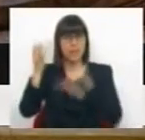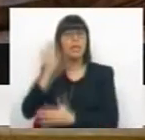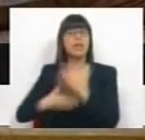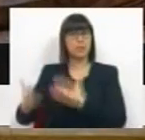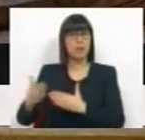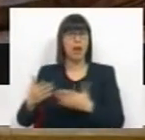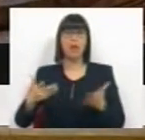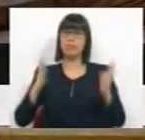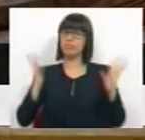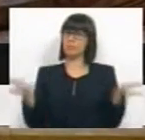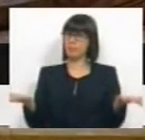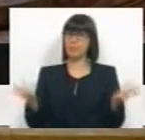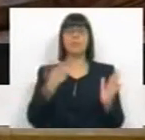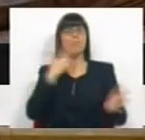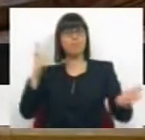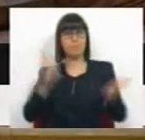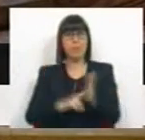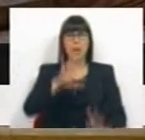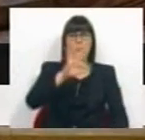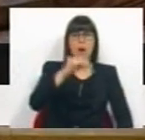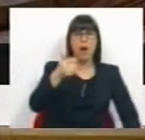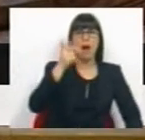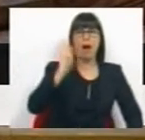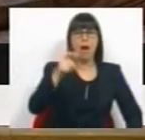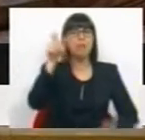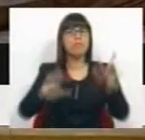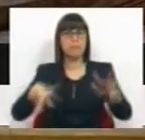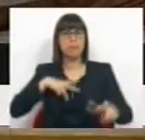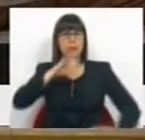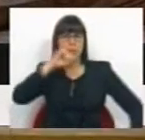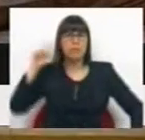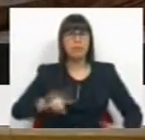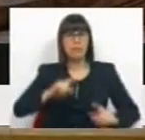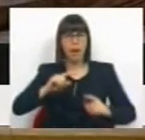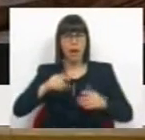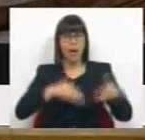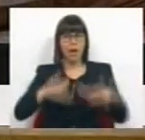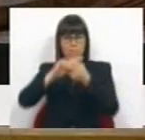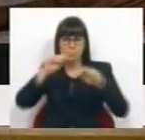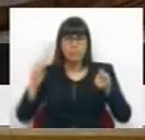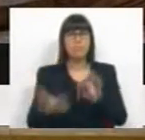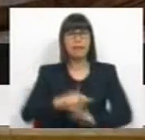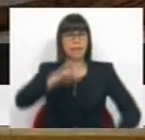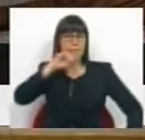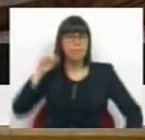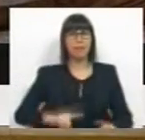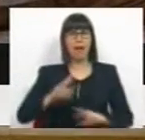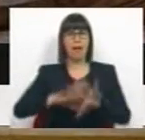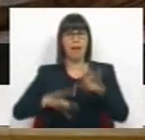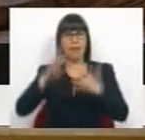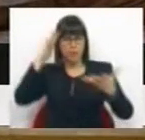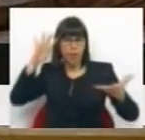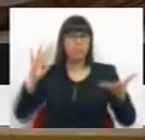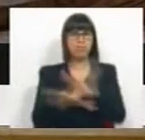internacionais. E se é verdade que há 42 anos os portugueses foram capazes de dar a volta ao destino, se foram capazes de fazer